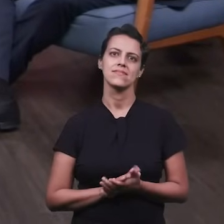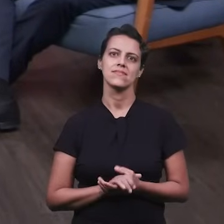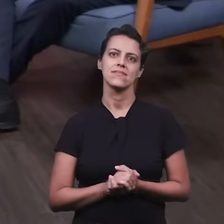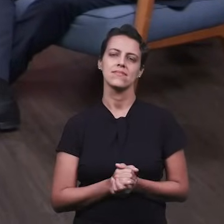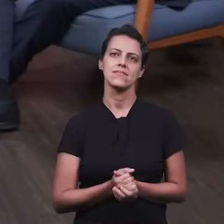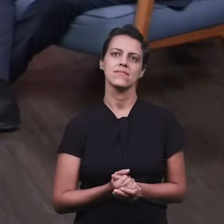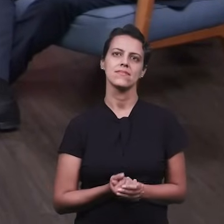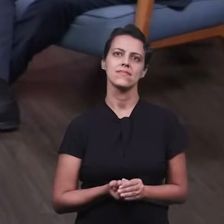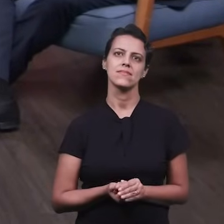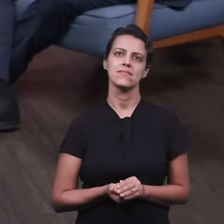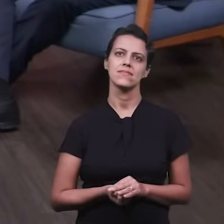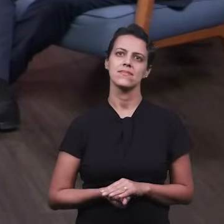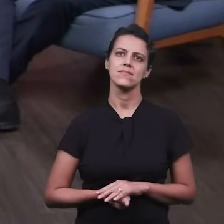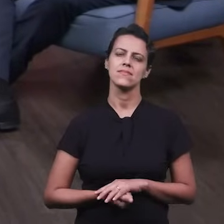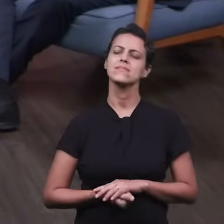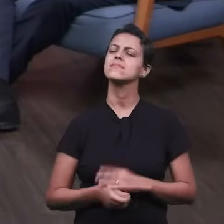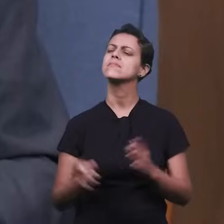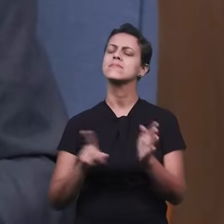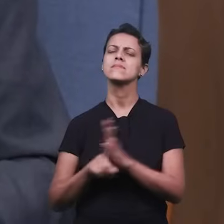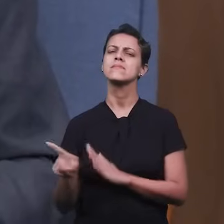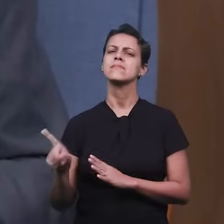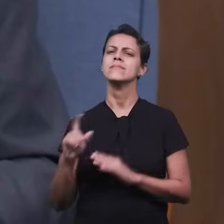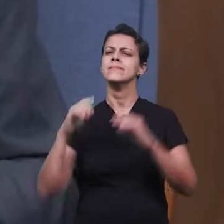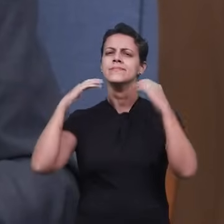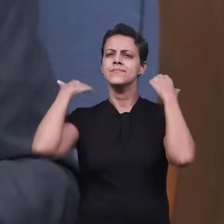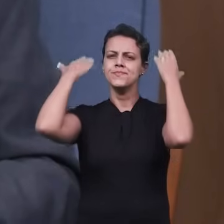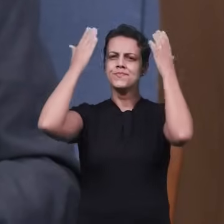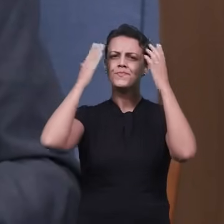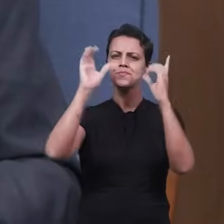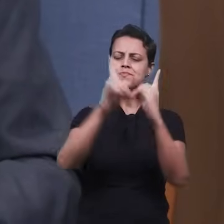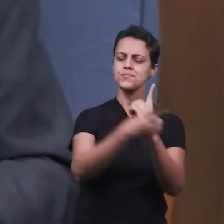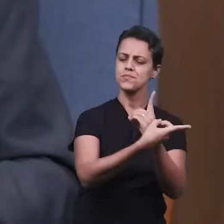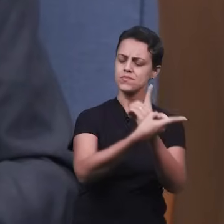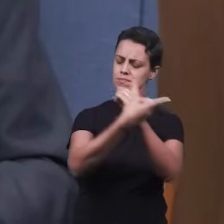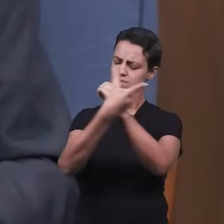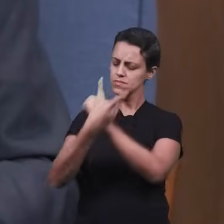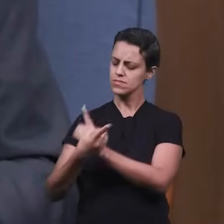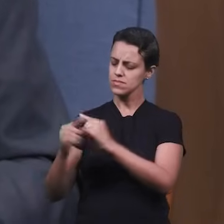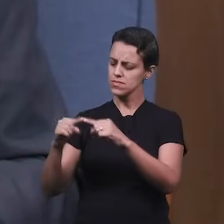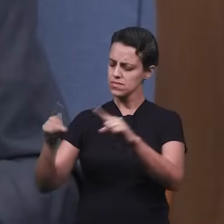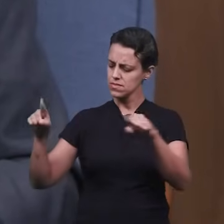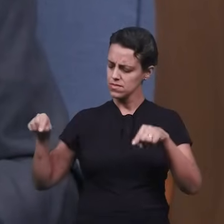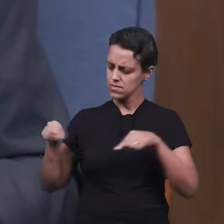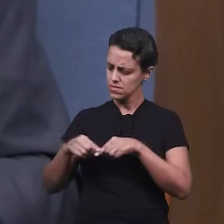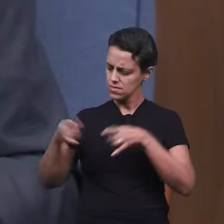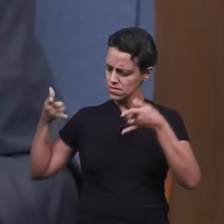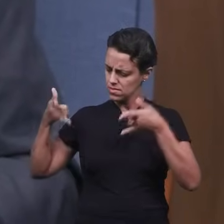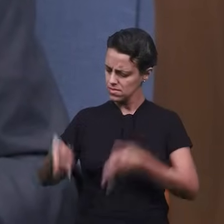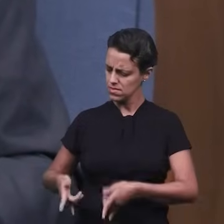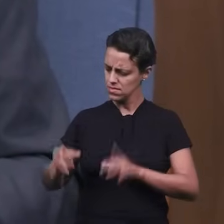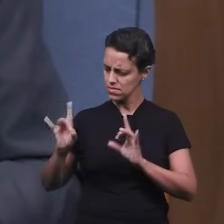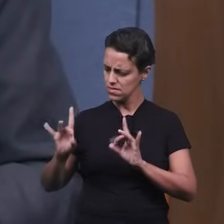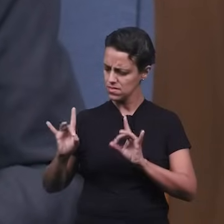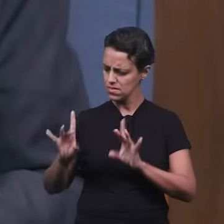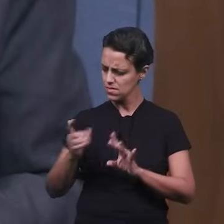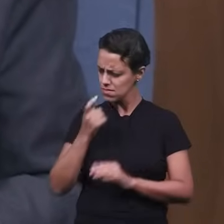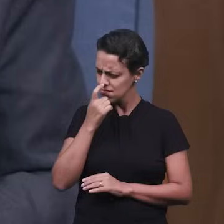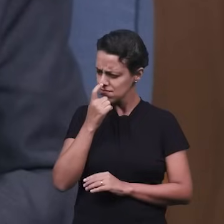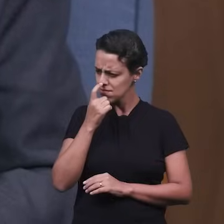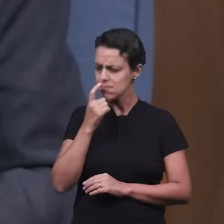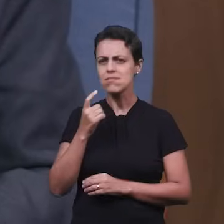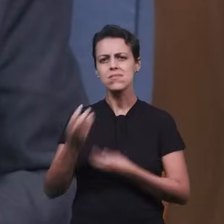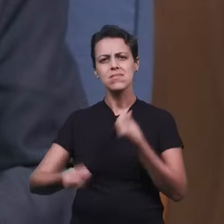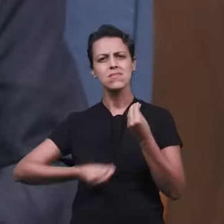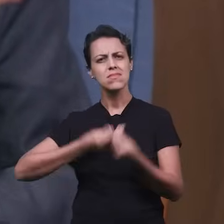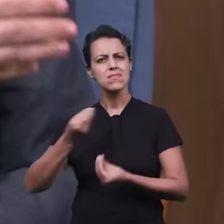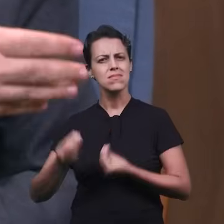essa ação, né, porque o rei me introduziu nas suas recâmaras, né, quer dizer, o rei leva a igreja fiel a uma experiência